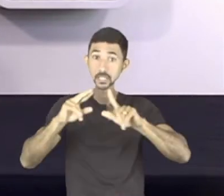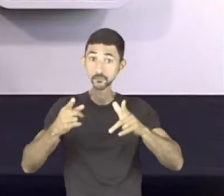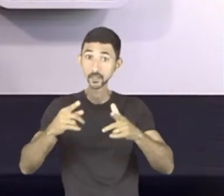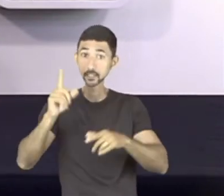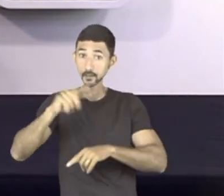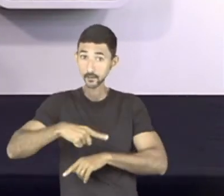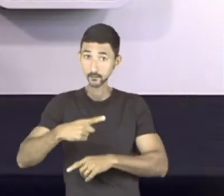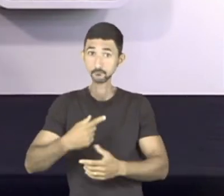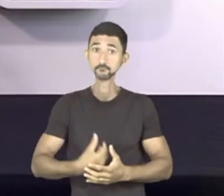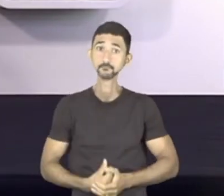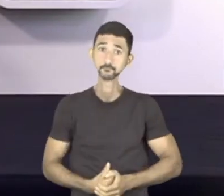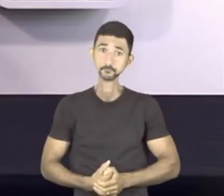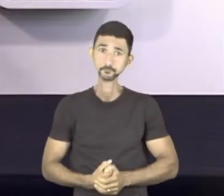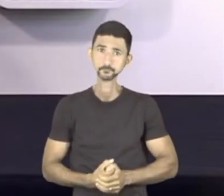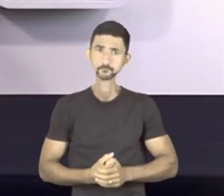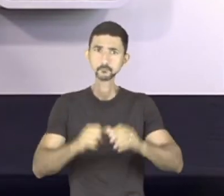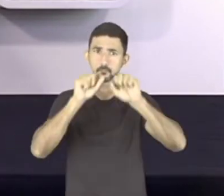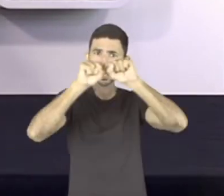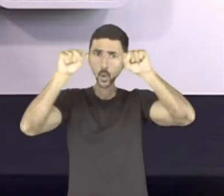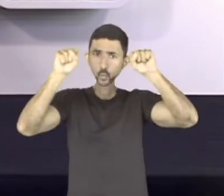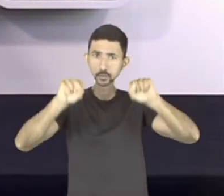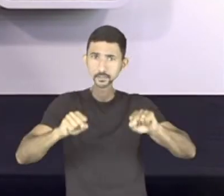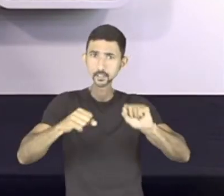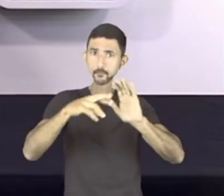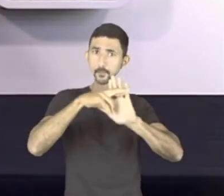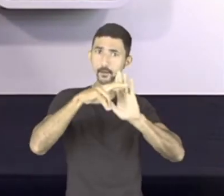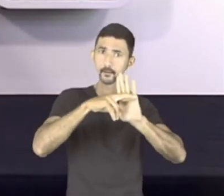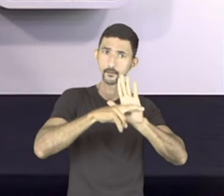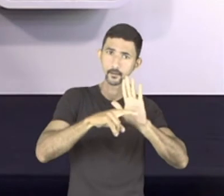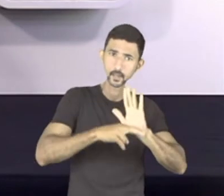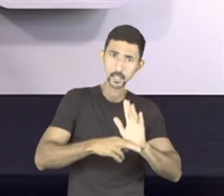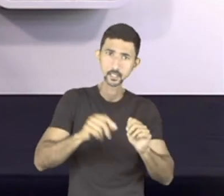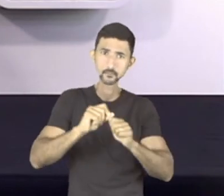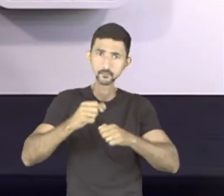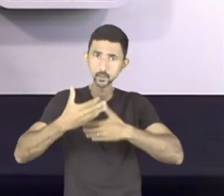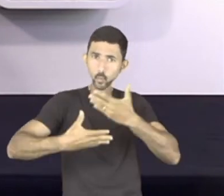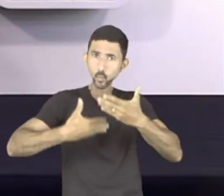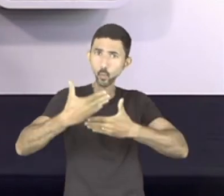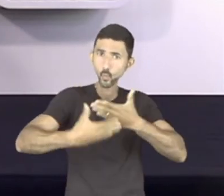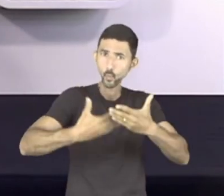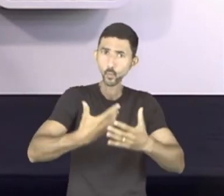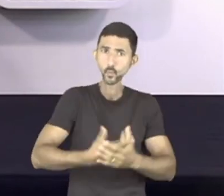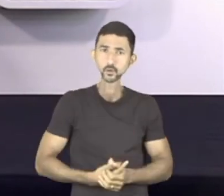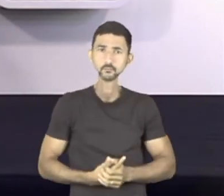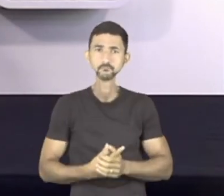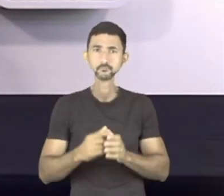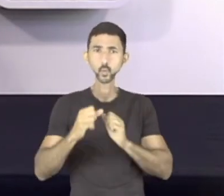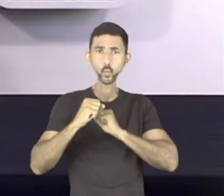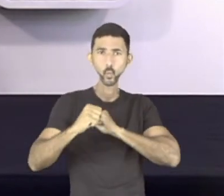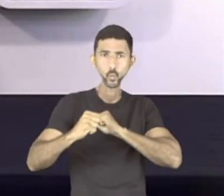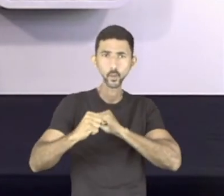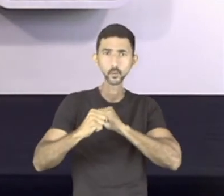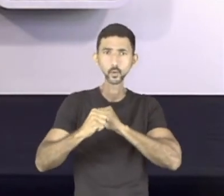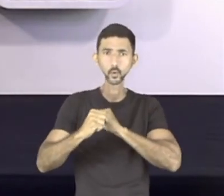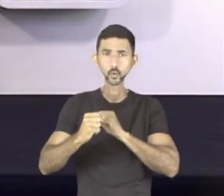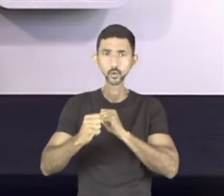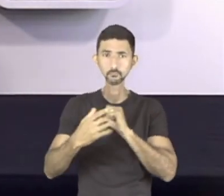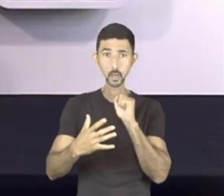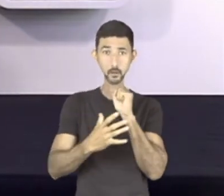diferenças é exatamente essa: o sistema de regras que vai fazer com que os lutadores eles